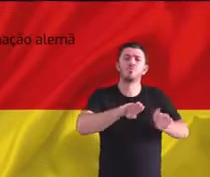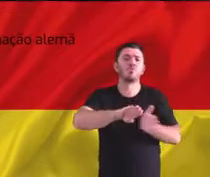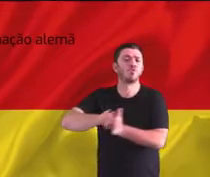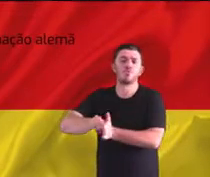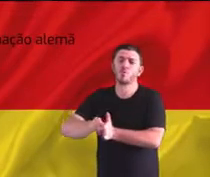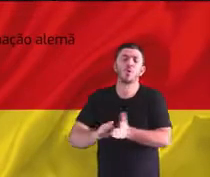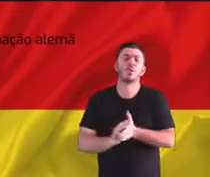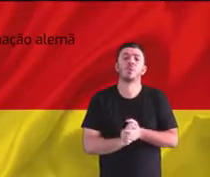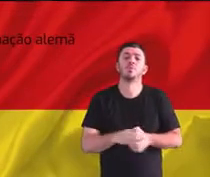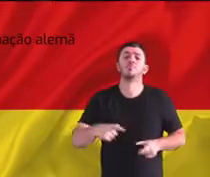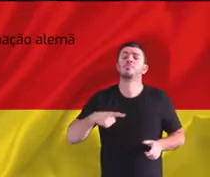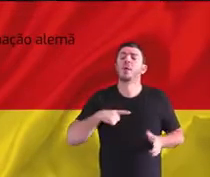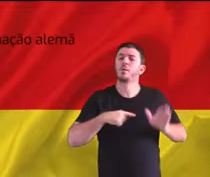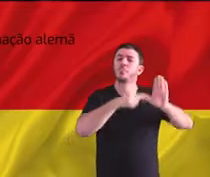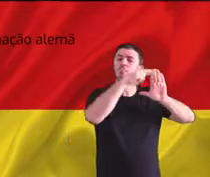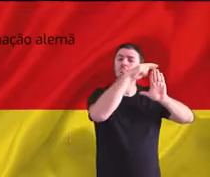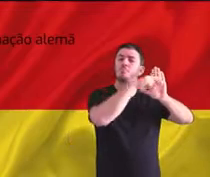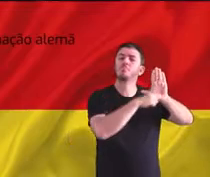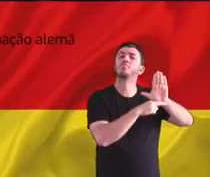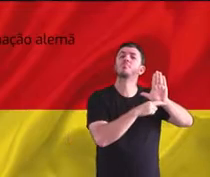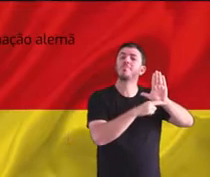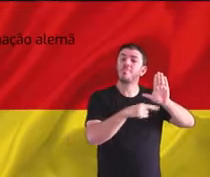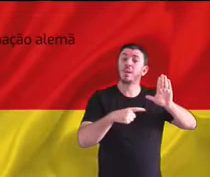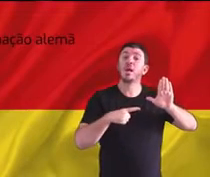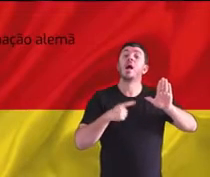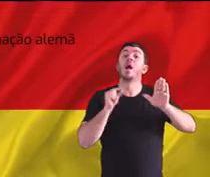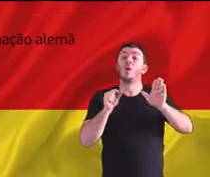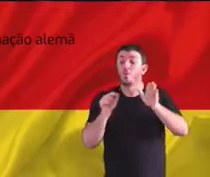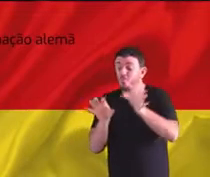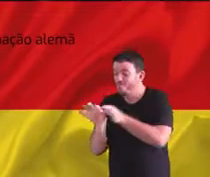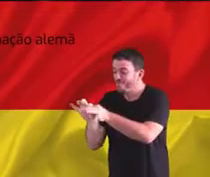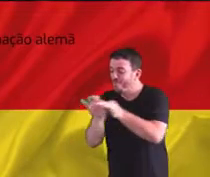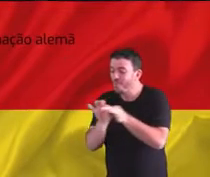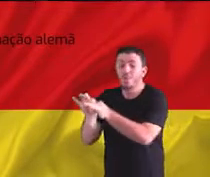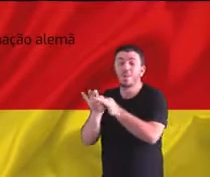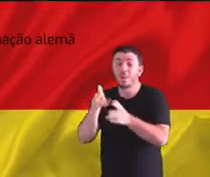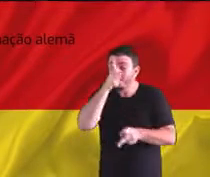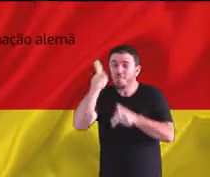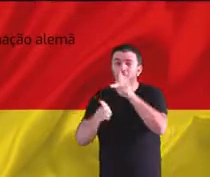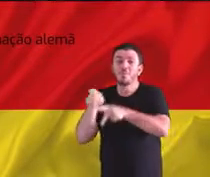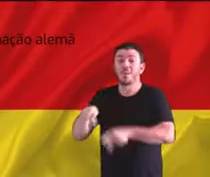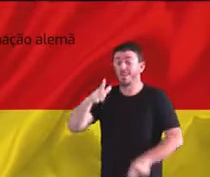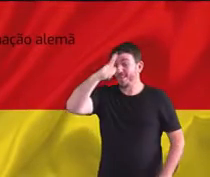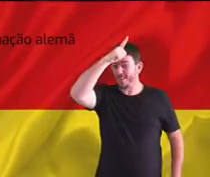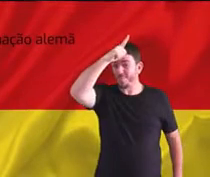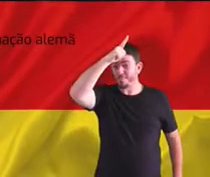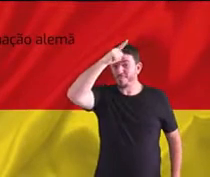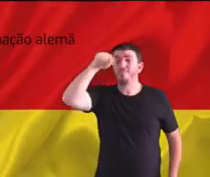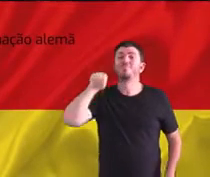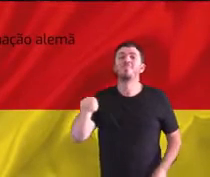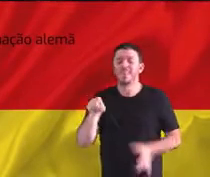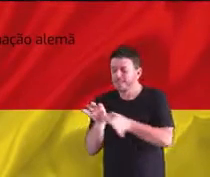um pretexto de unir todos os povos germânicos, formando o Terceiro Reich